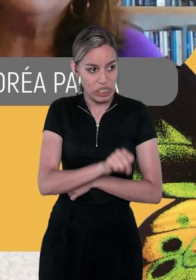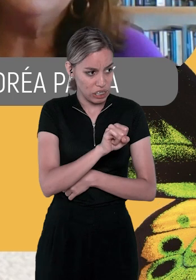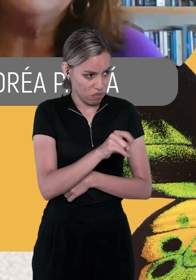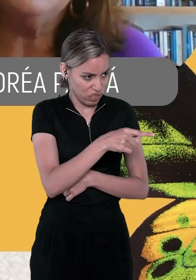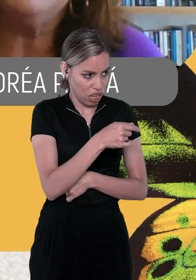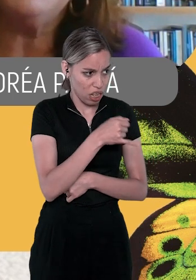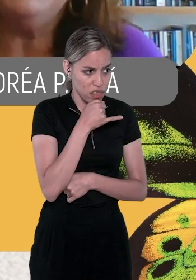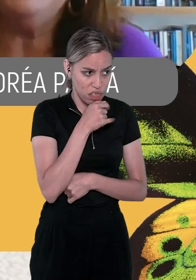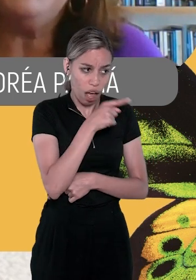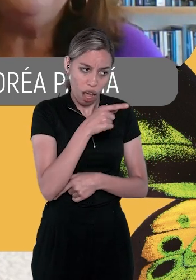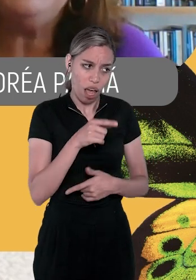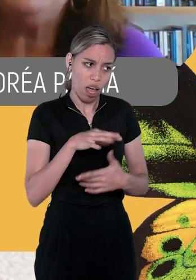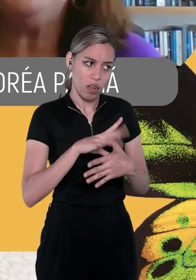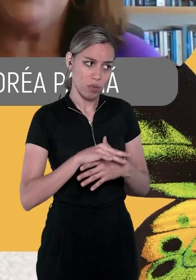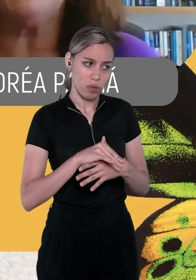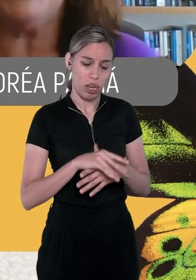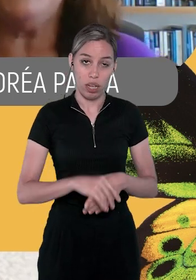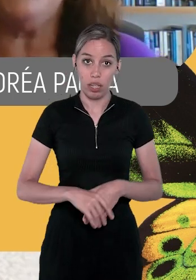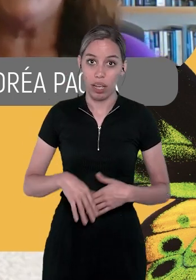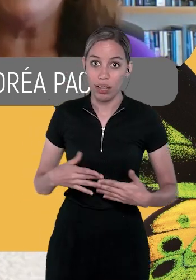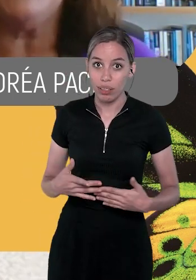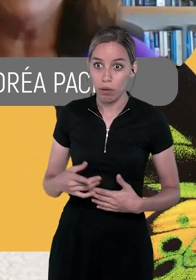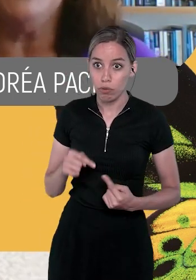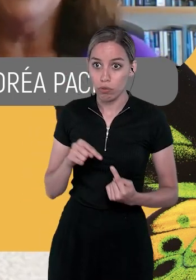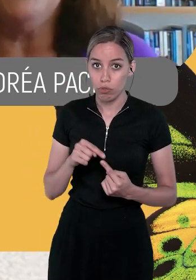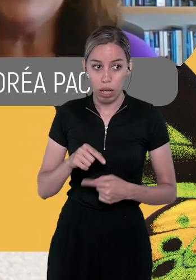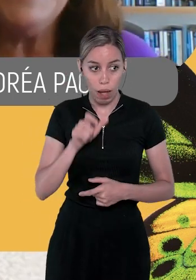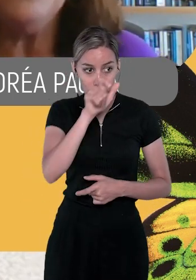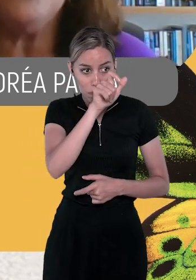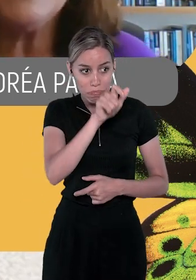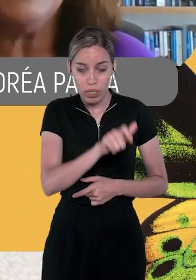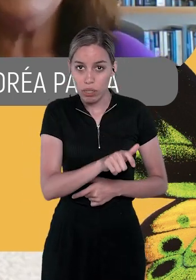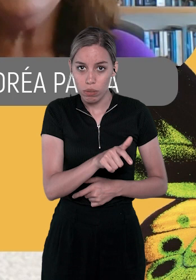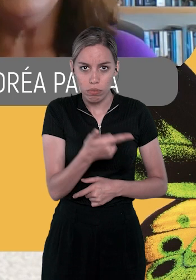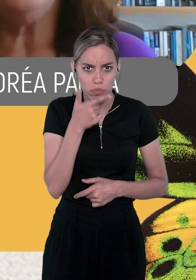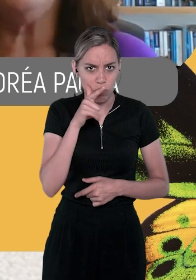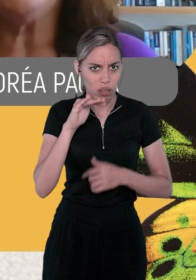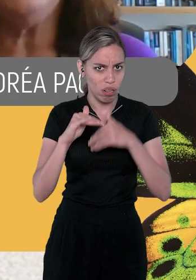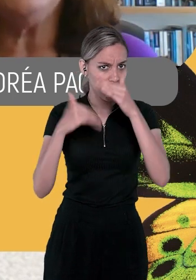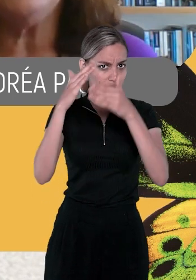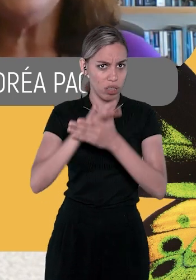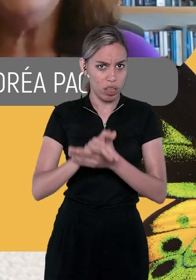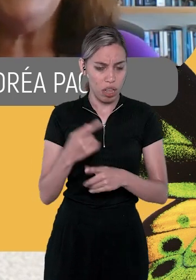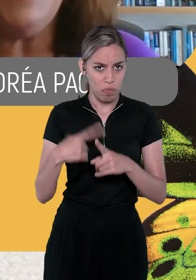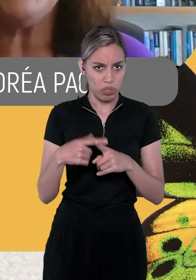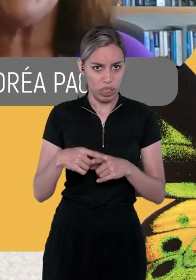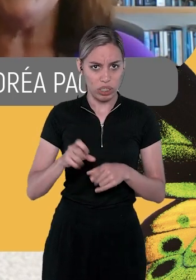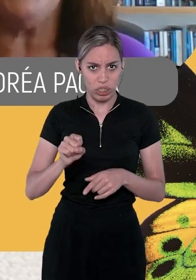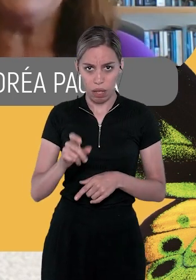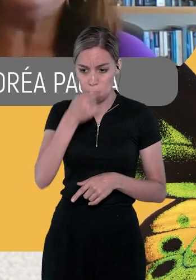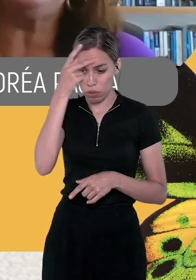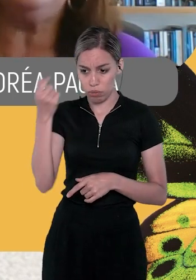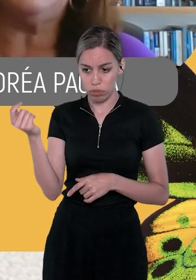garota, tem impedidos o direito de crescer, porque não consegue lidar com contrariedade. E